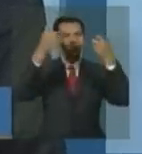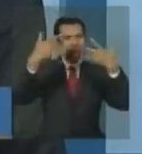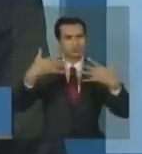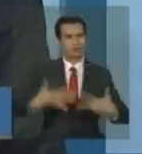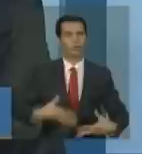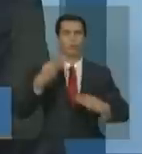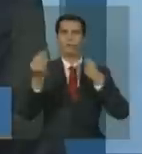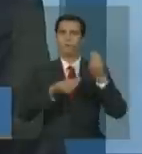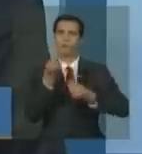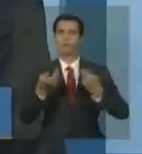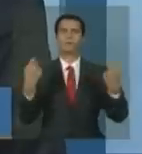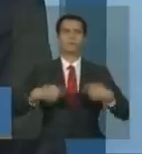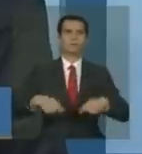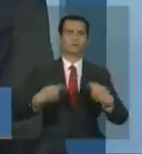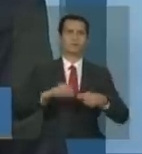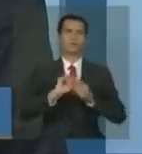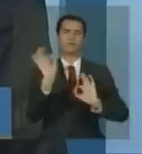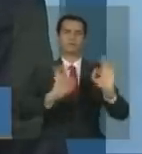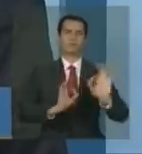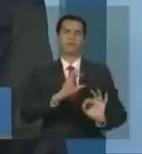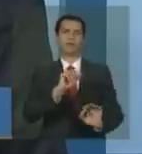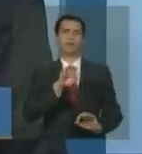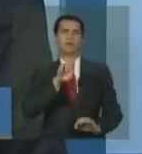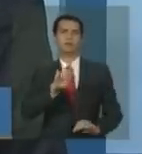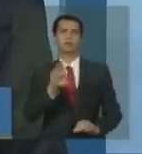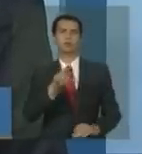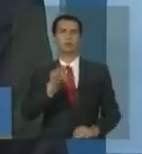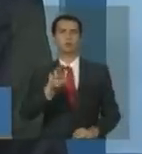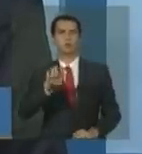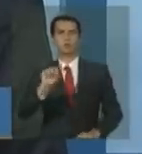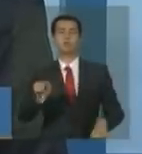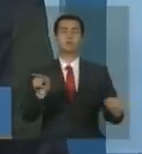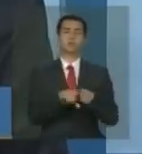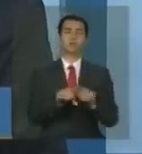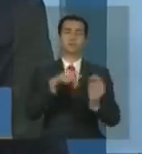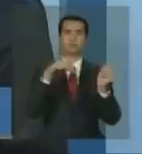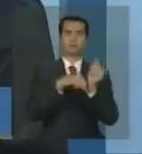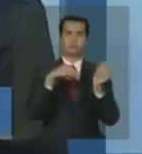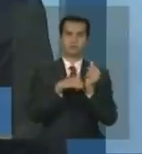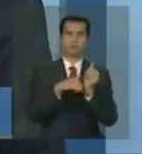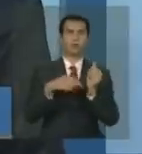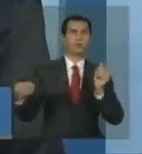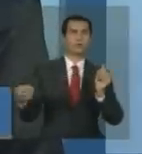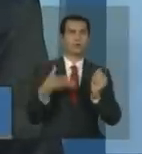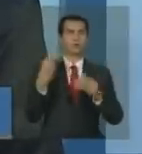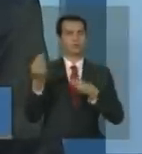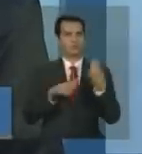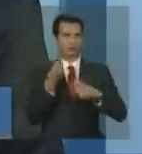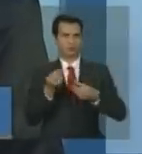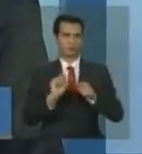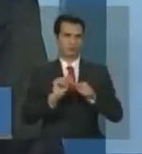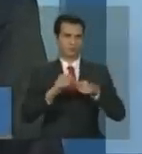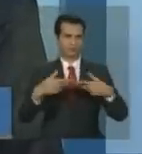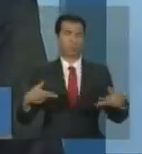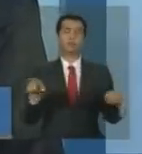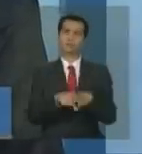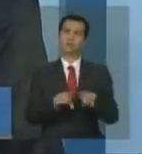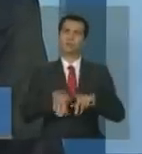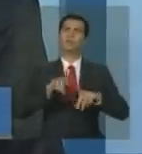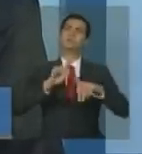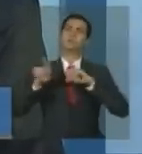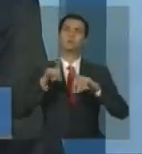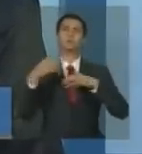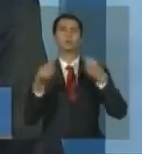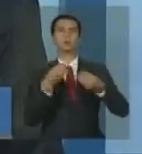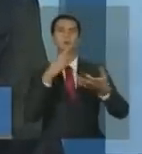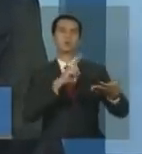de atualização do CadSUAS e a obtenção da nova senha, além de apresentar e discutir também os conteúdos dos